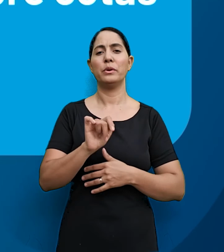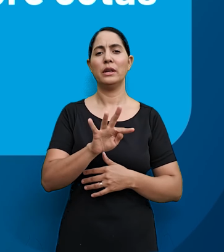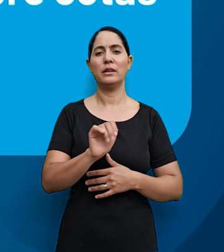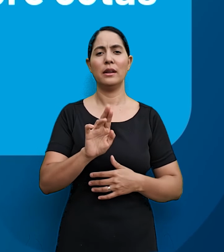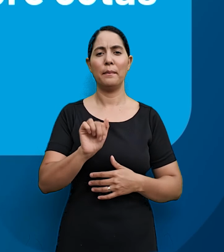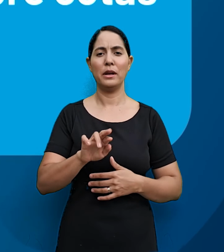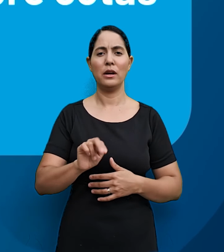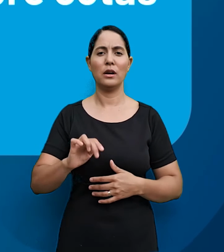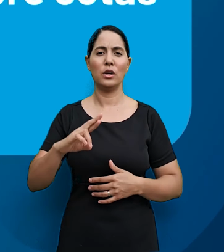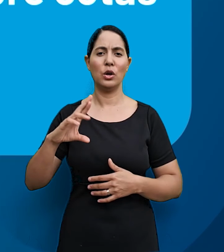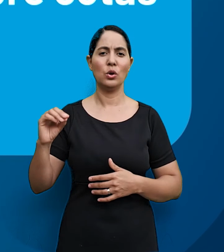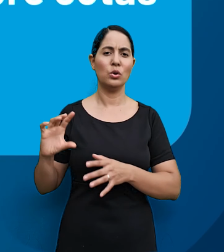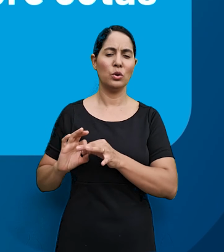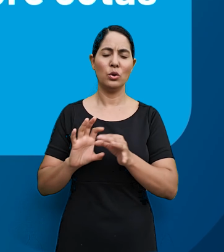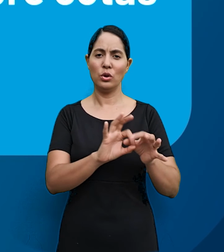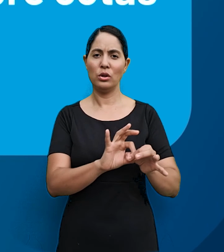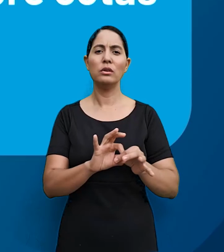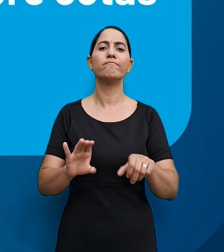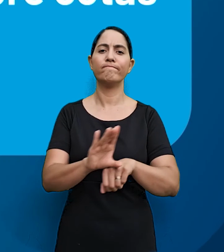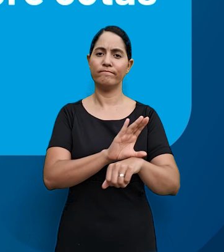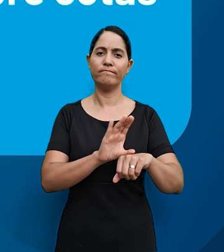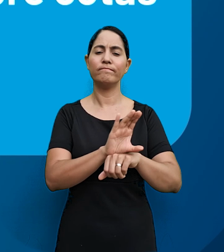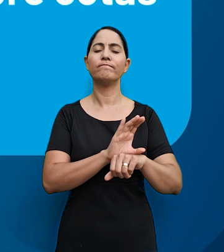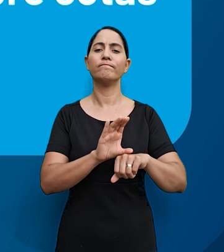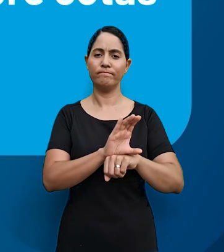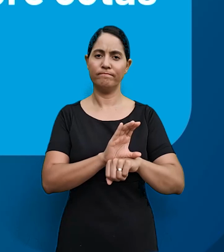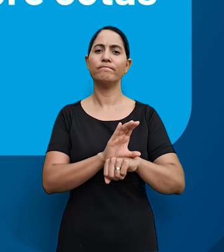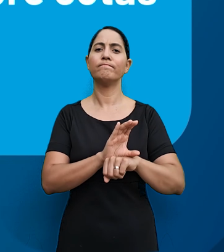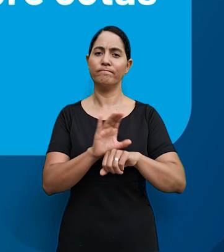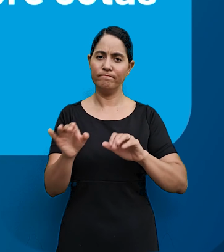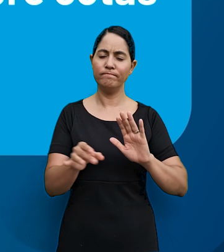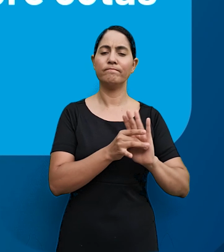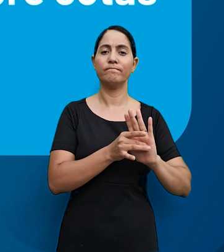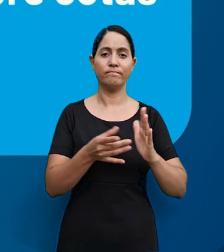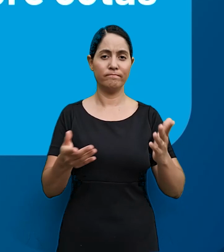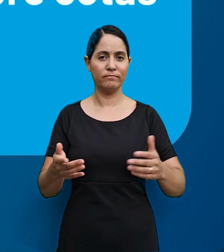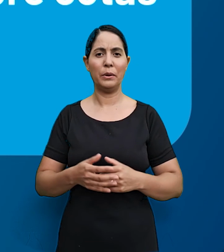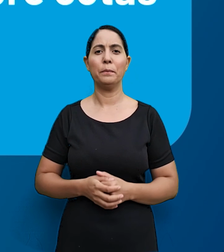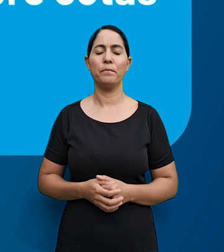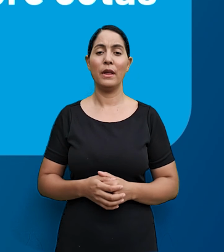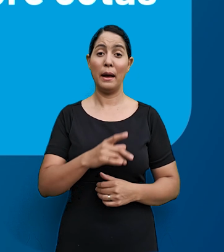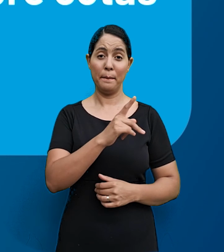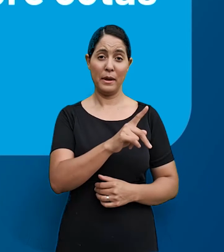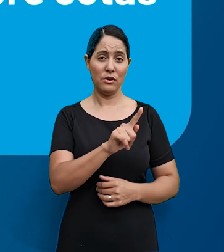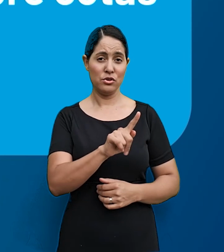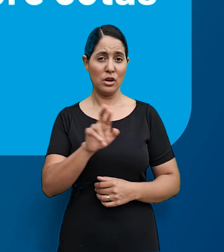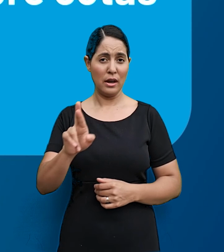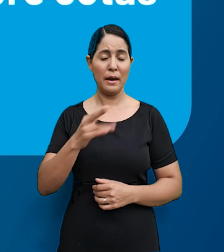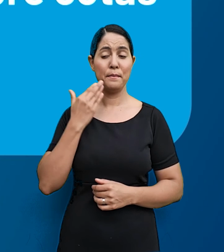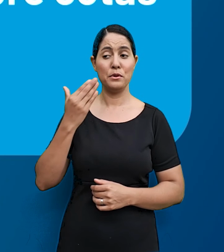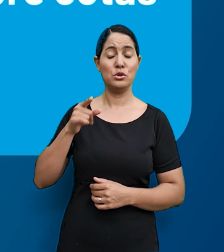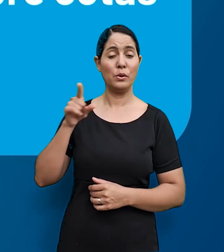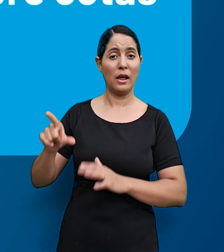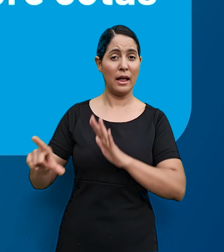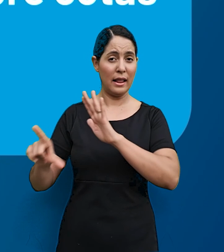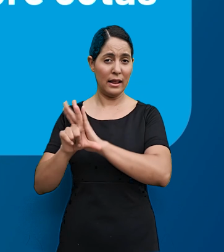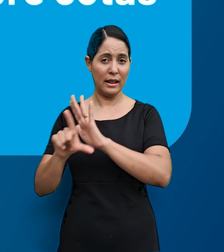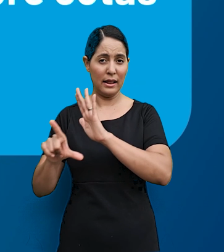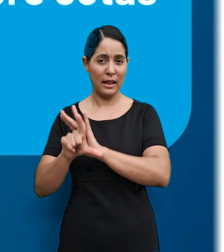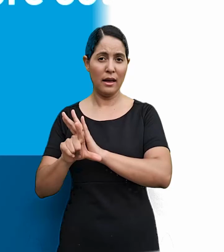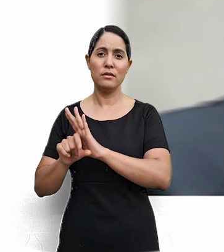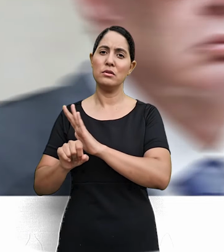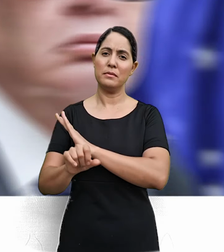Racismo, internalizada com status de emenda constitucional. A Procuradoria-Geral da República pediu a suspensão da lei junto